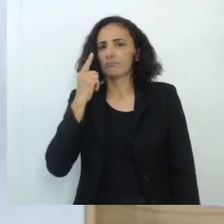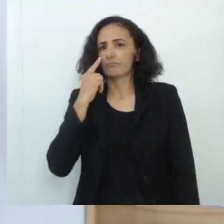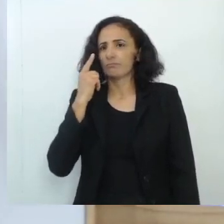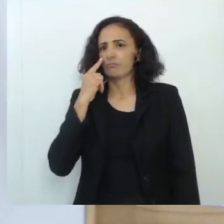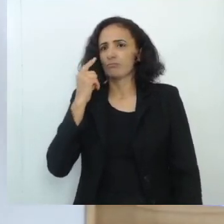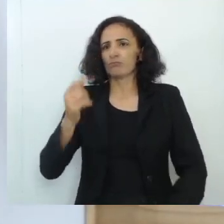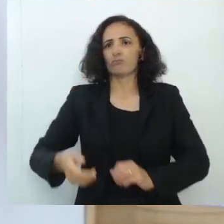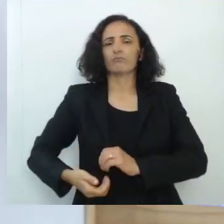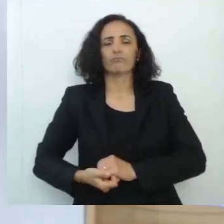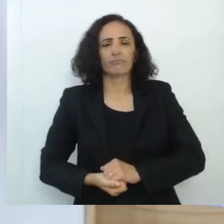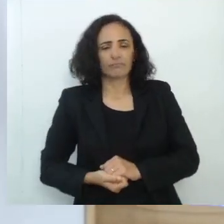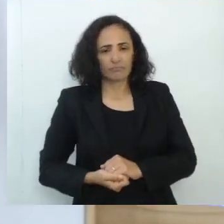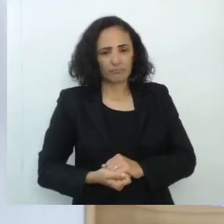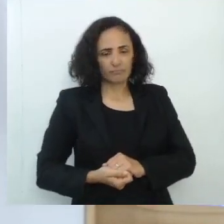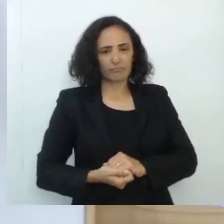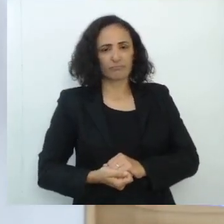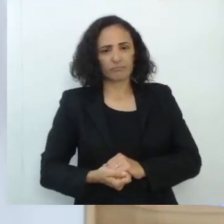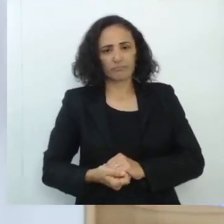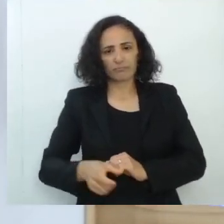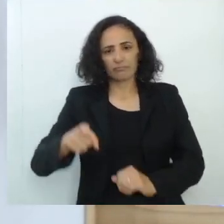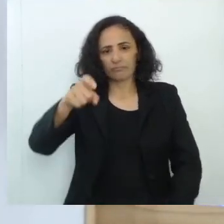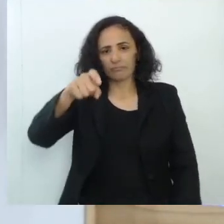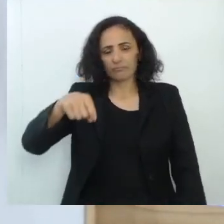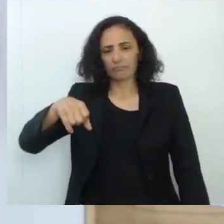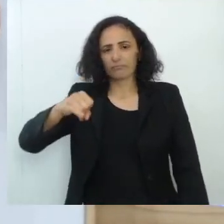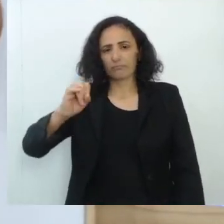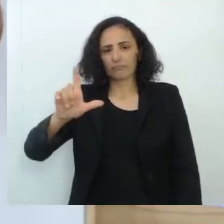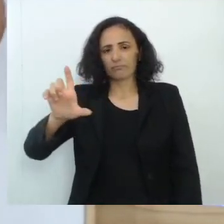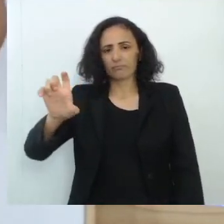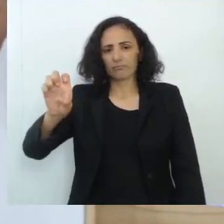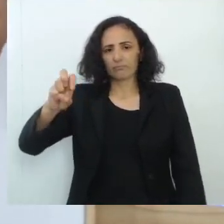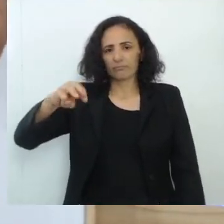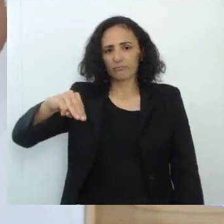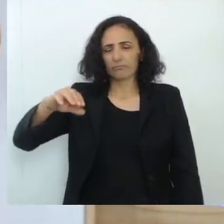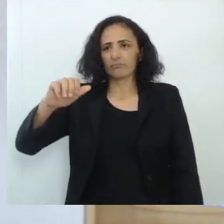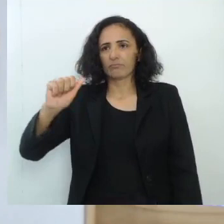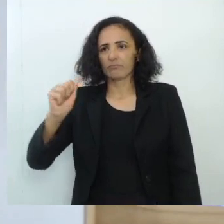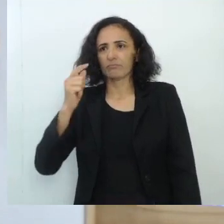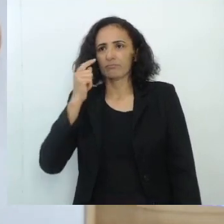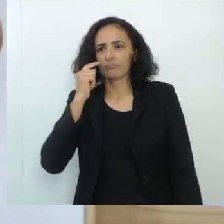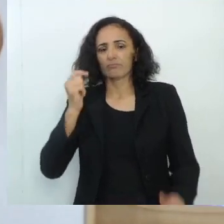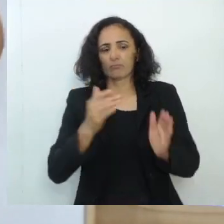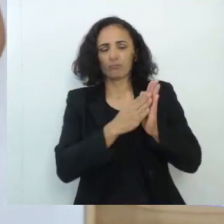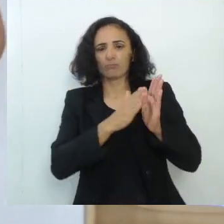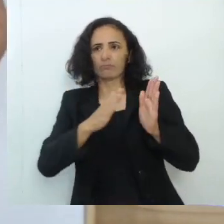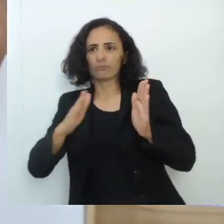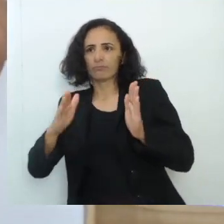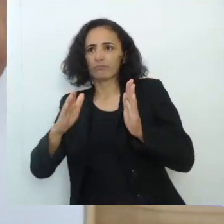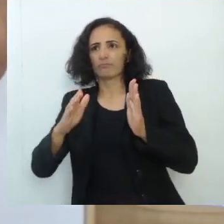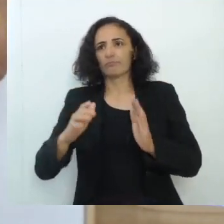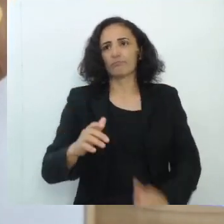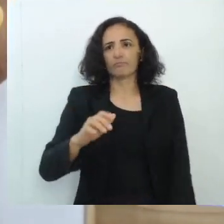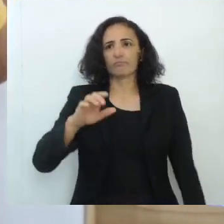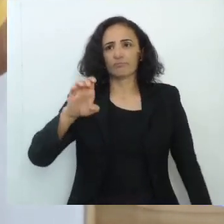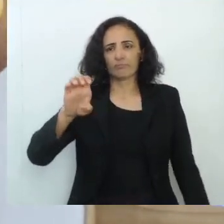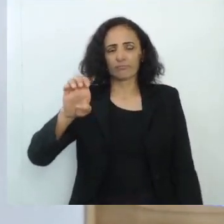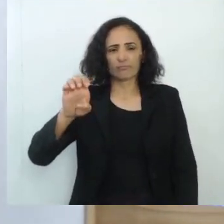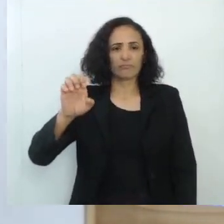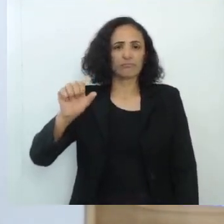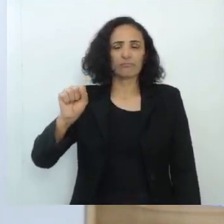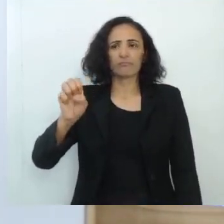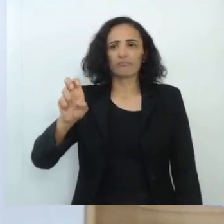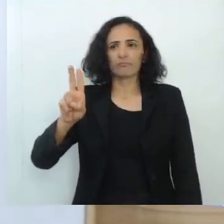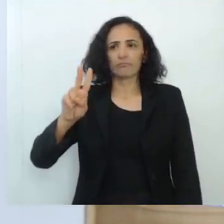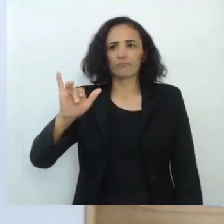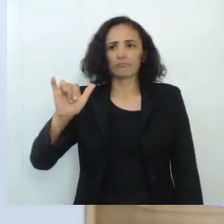O xilema é o vaso que carrega, ó, a seiva bruta. É